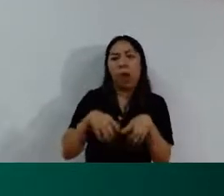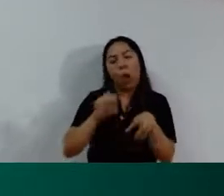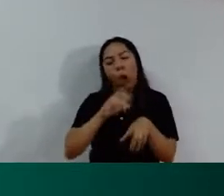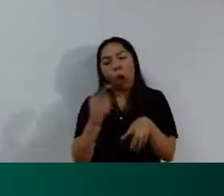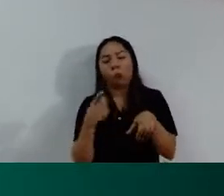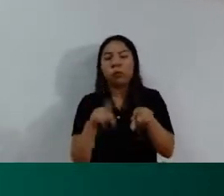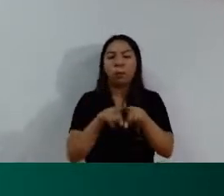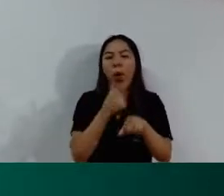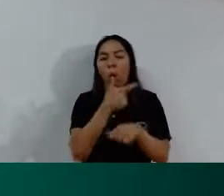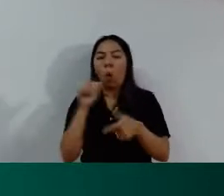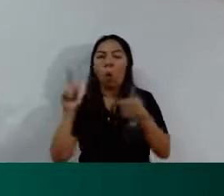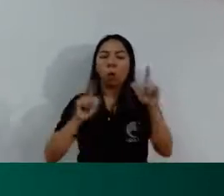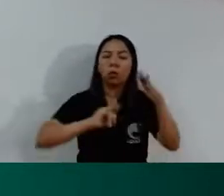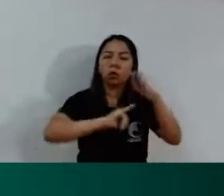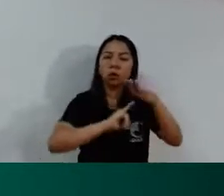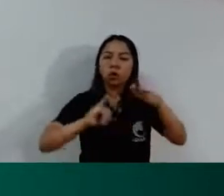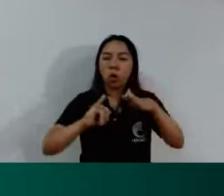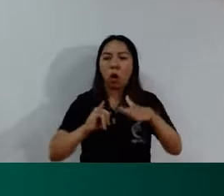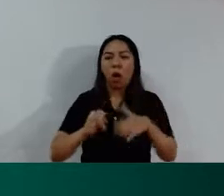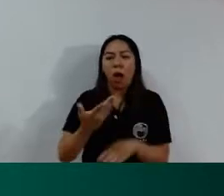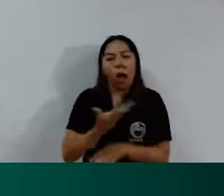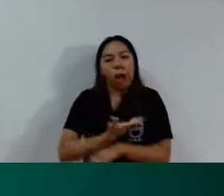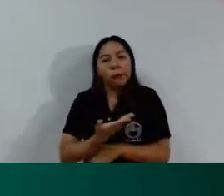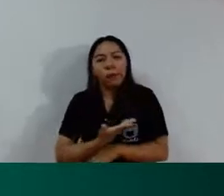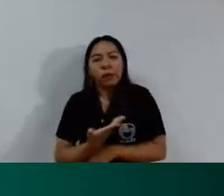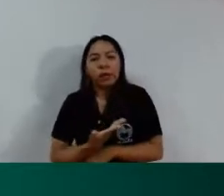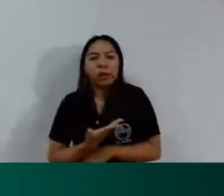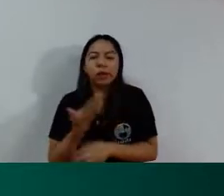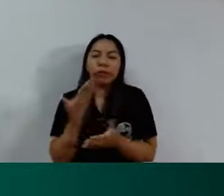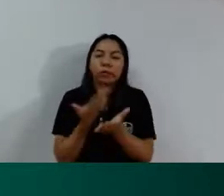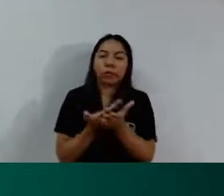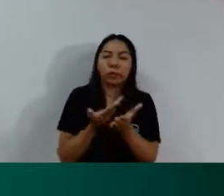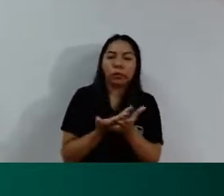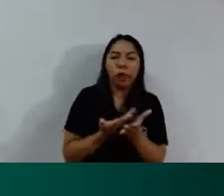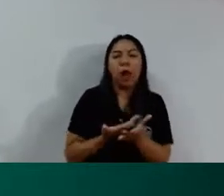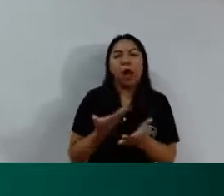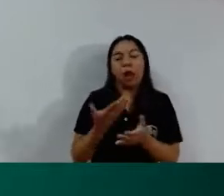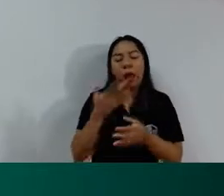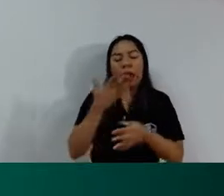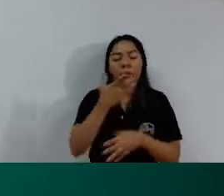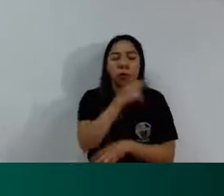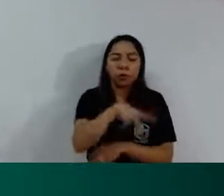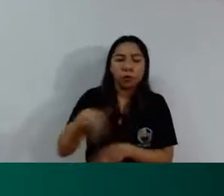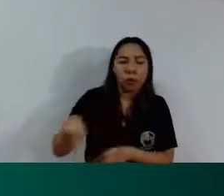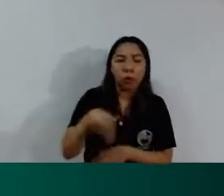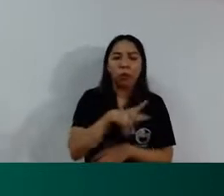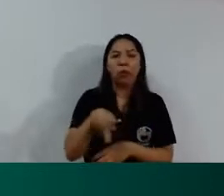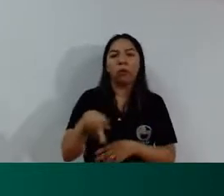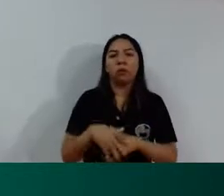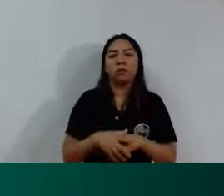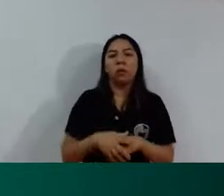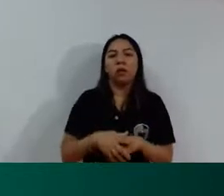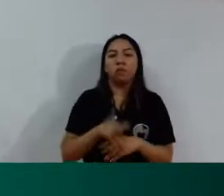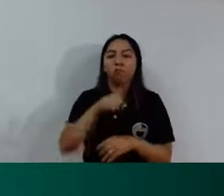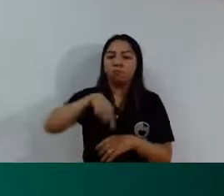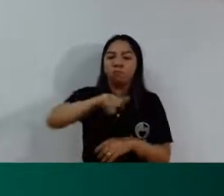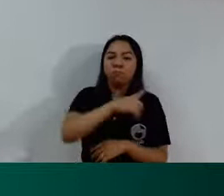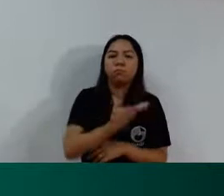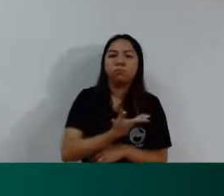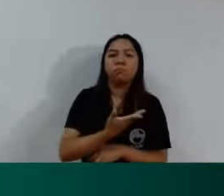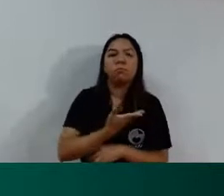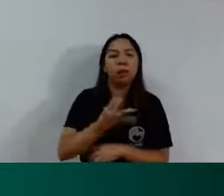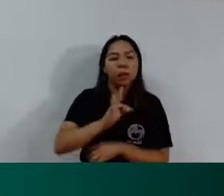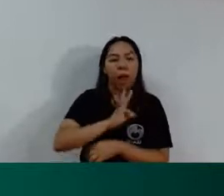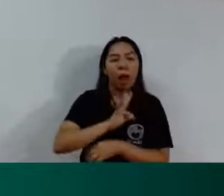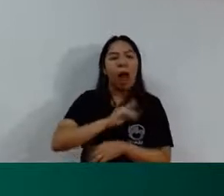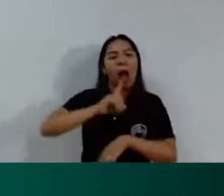instituições colegas docentes colegas técnicos é hora mesmo da gente se aproximar cada vez